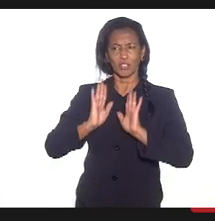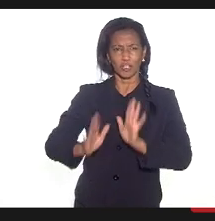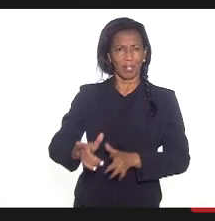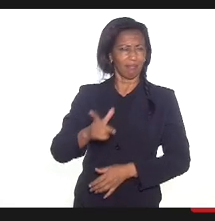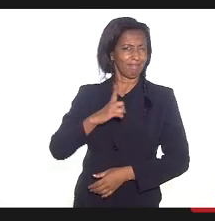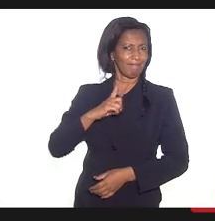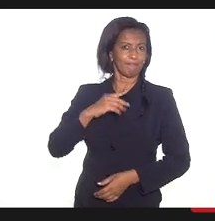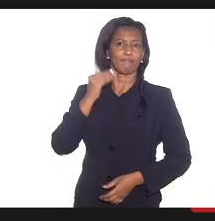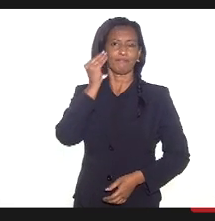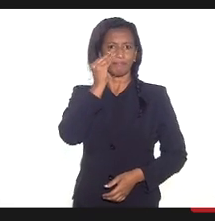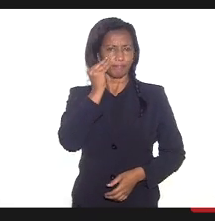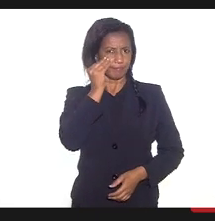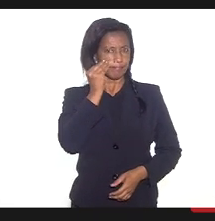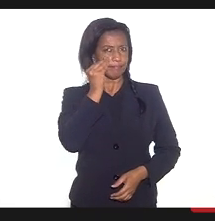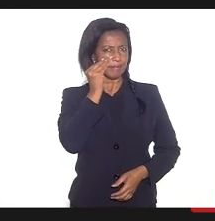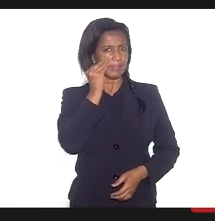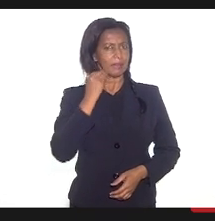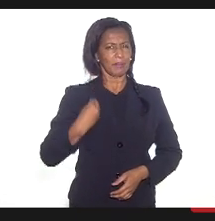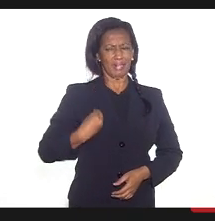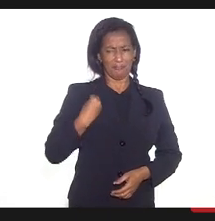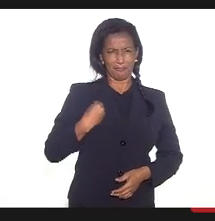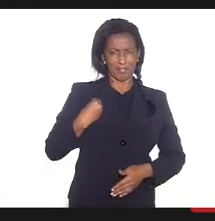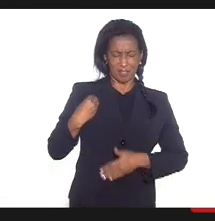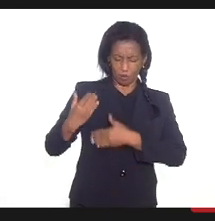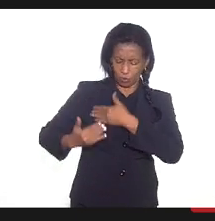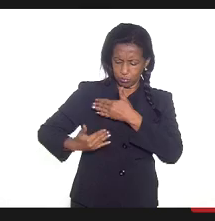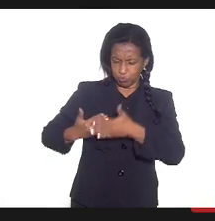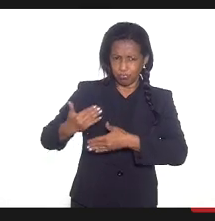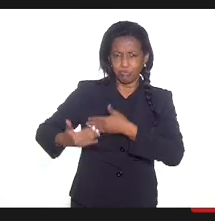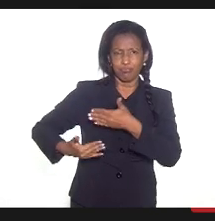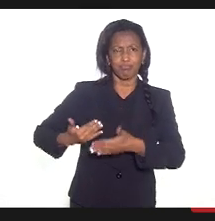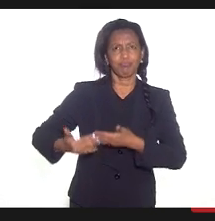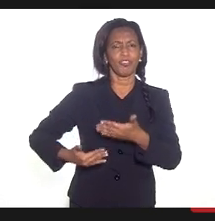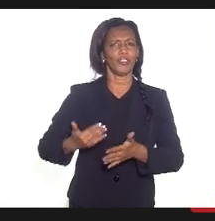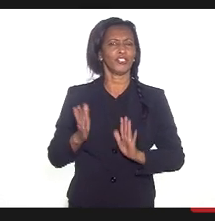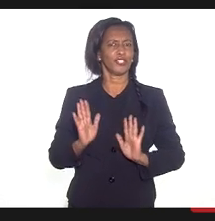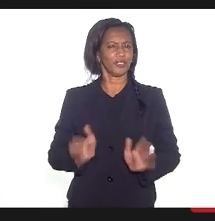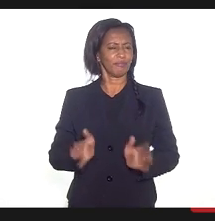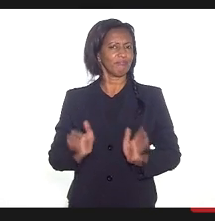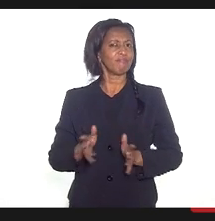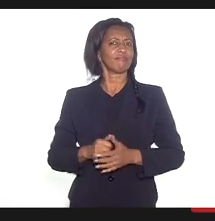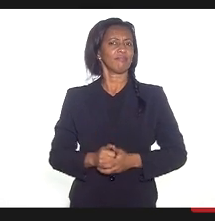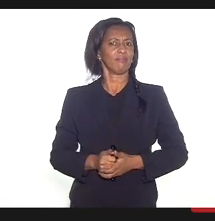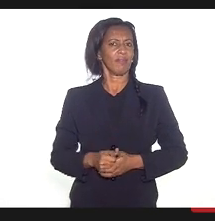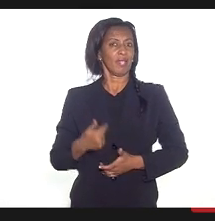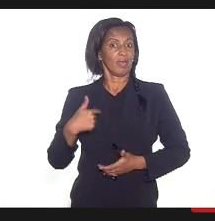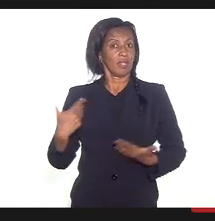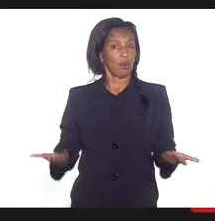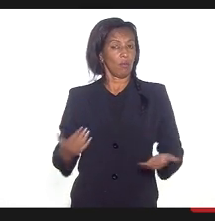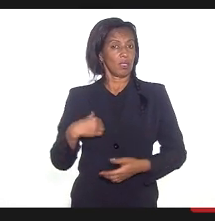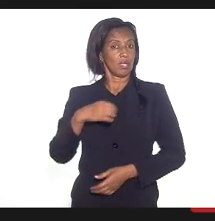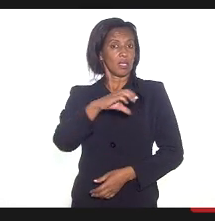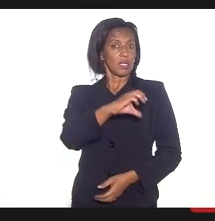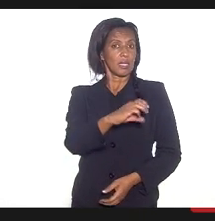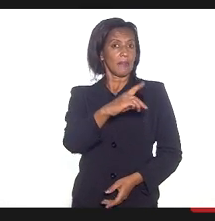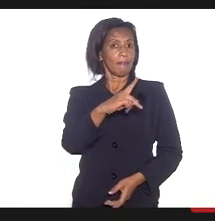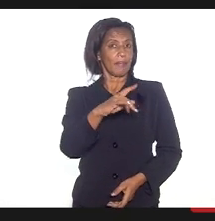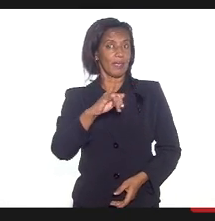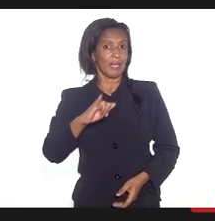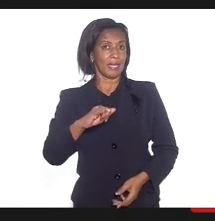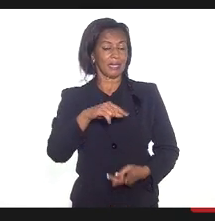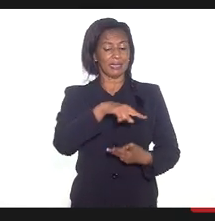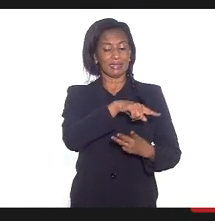muita experiência também na sua trajetória de vida, né? Então, essa CPI gerou